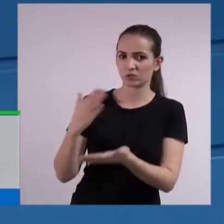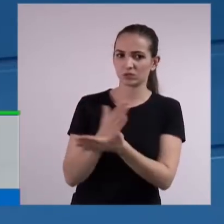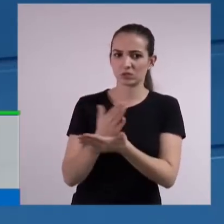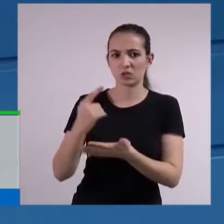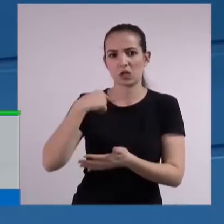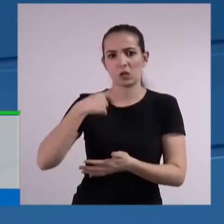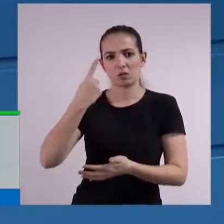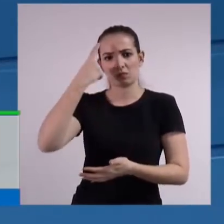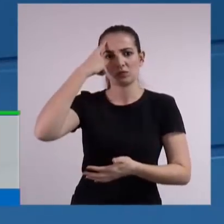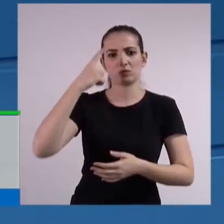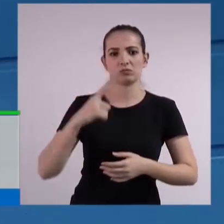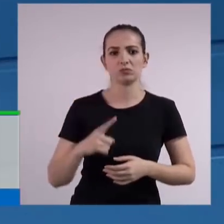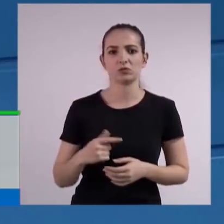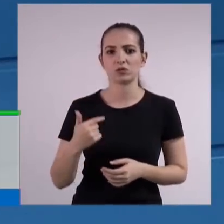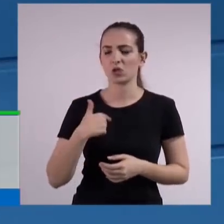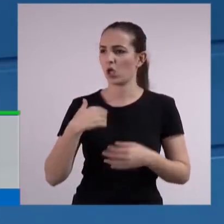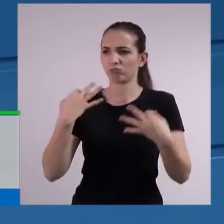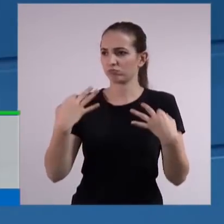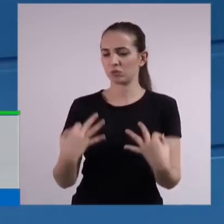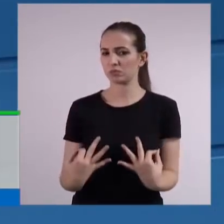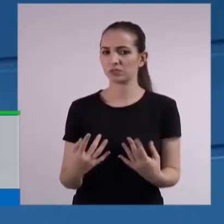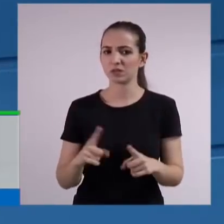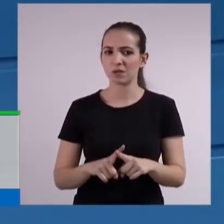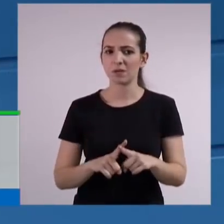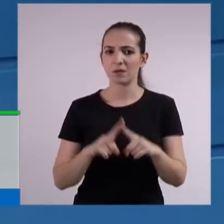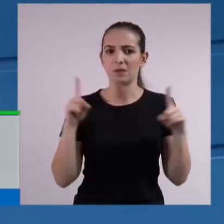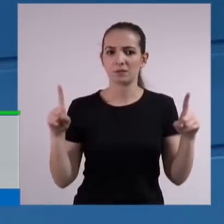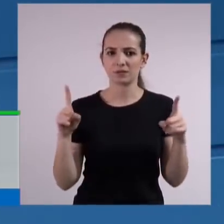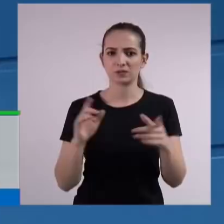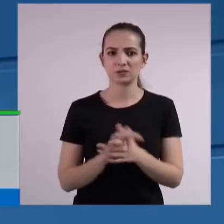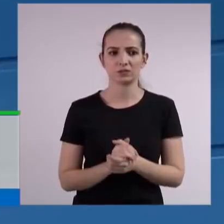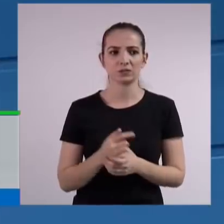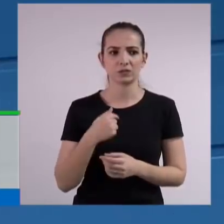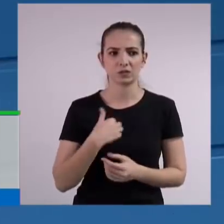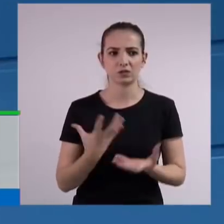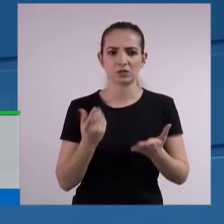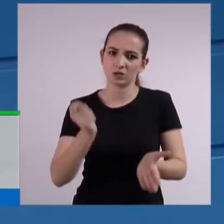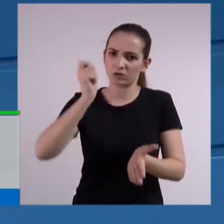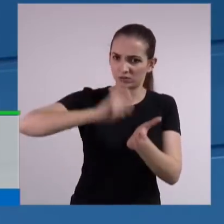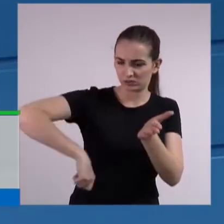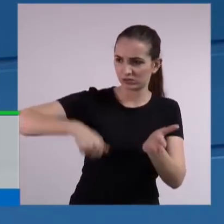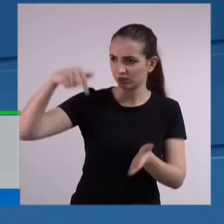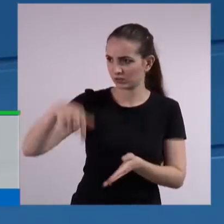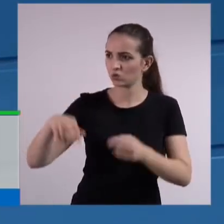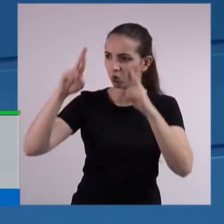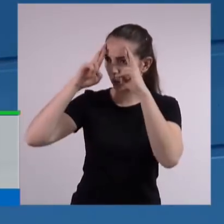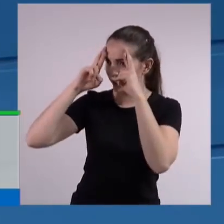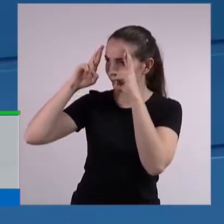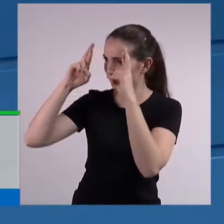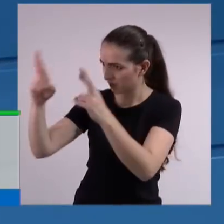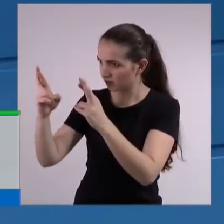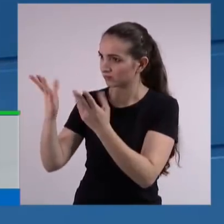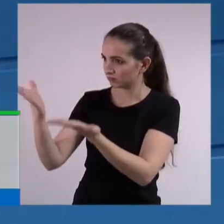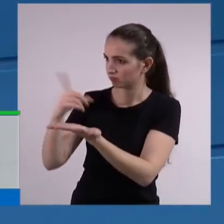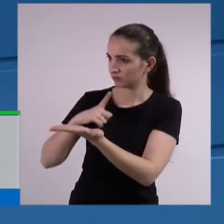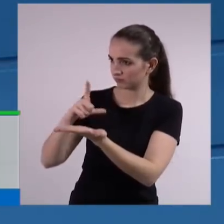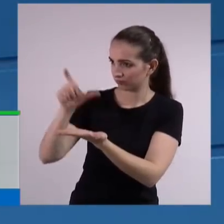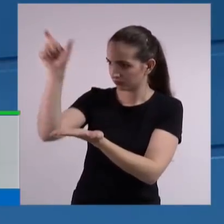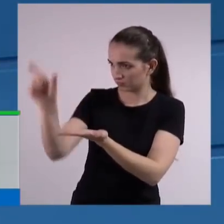achava que nem merecia até, mas quero então registrar aqui o respeito que tenho por Vossa